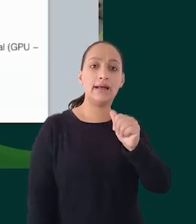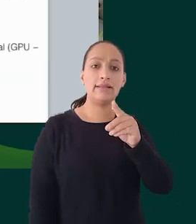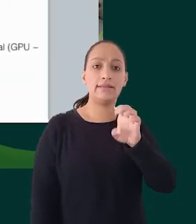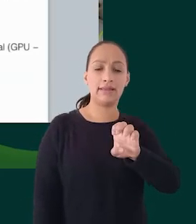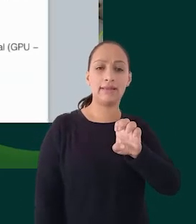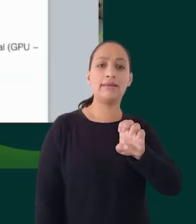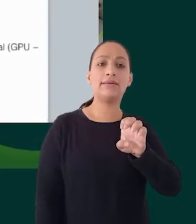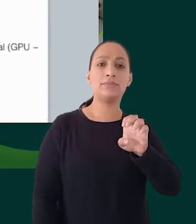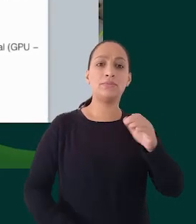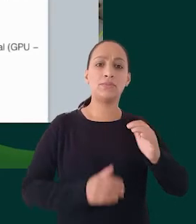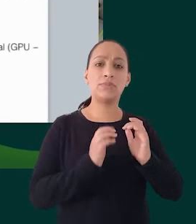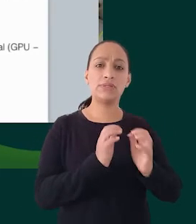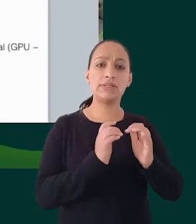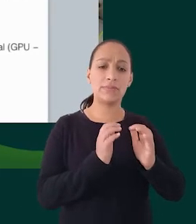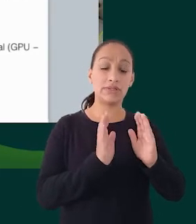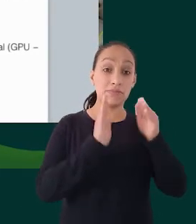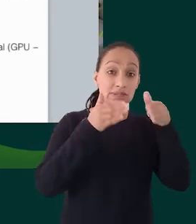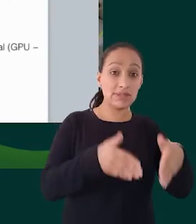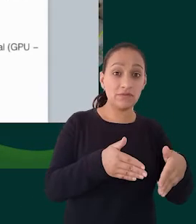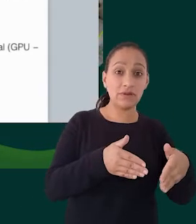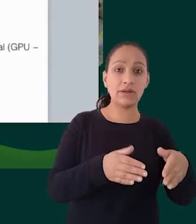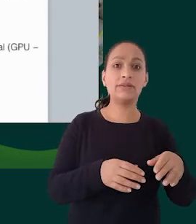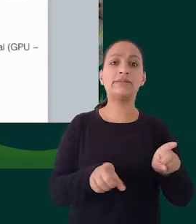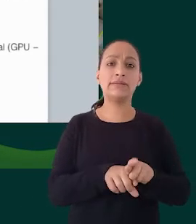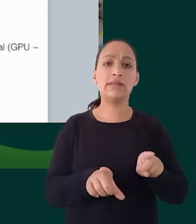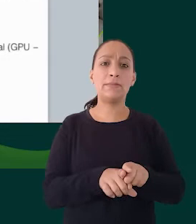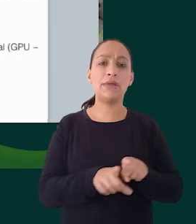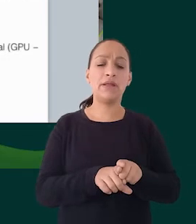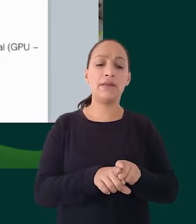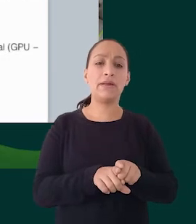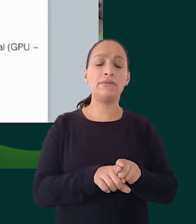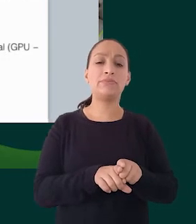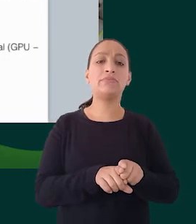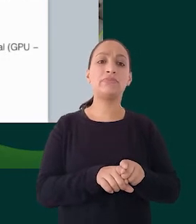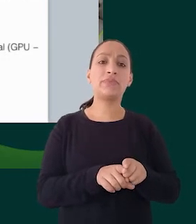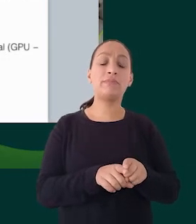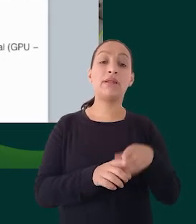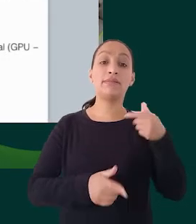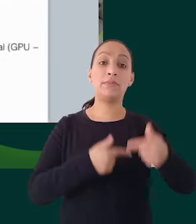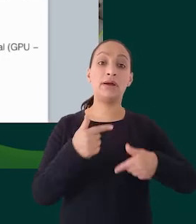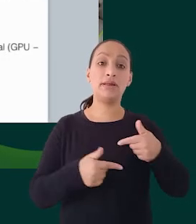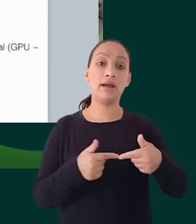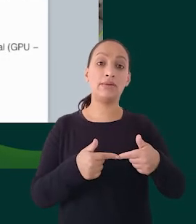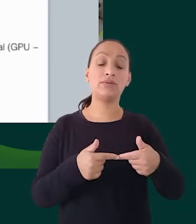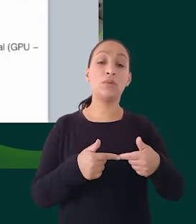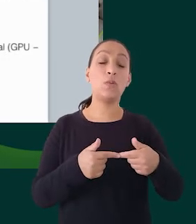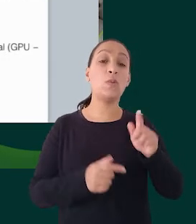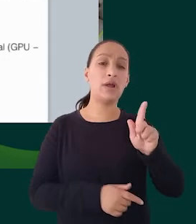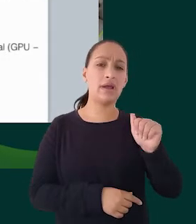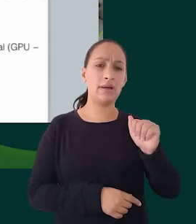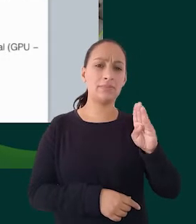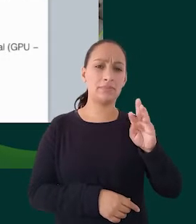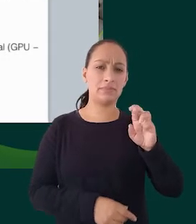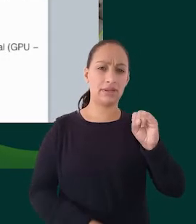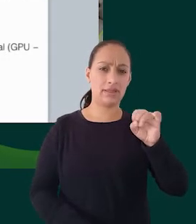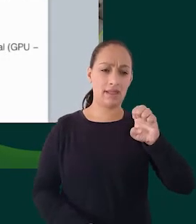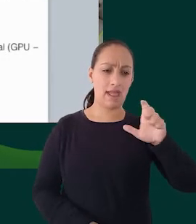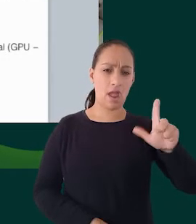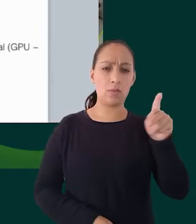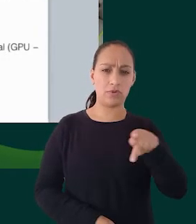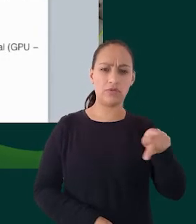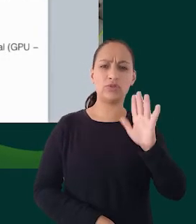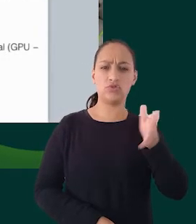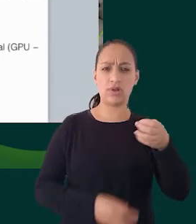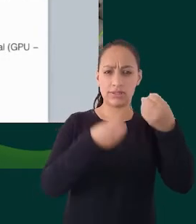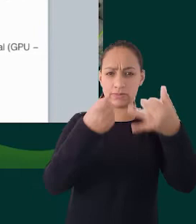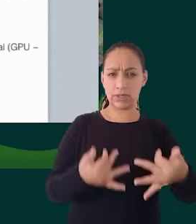com redes neurais, das VPUs para trabalhar também com redes neurais convolucionais, que o Gabriel comentou com vocês no, na primeira apresentação,